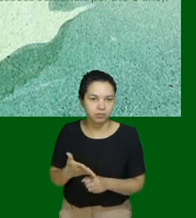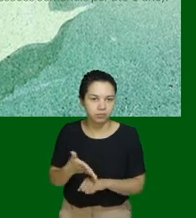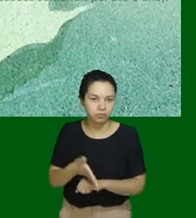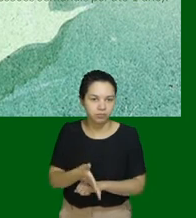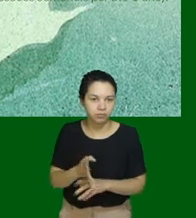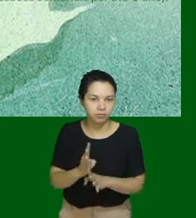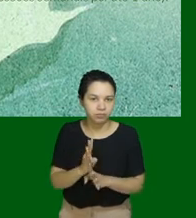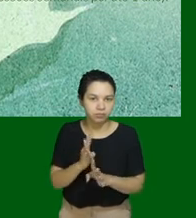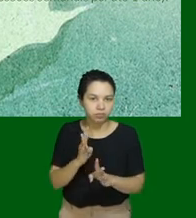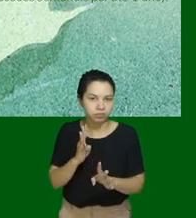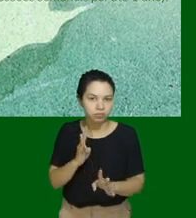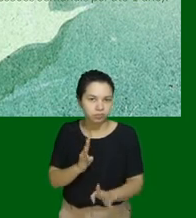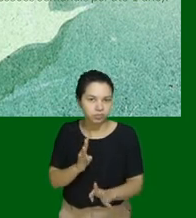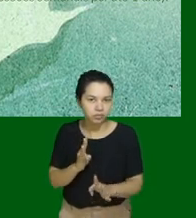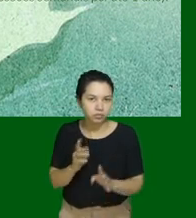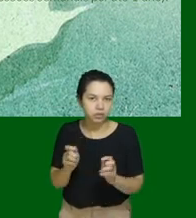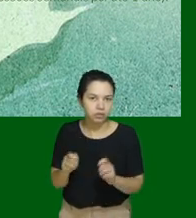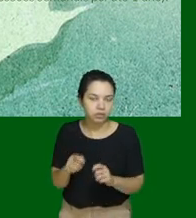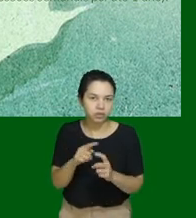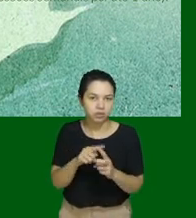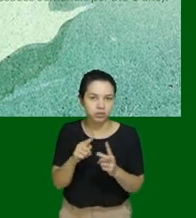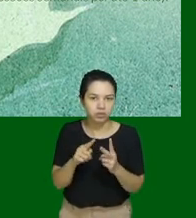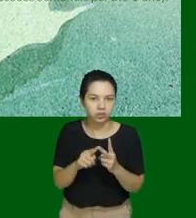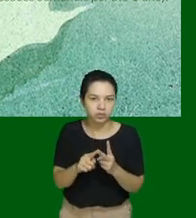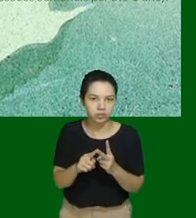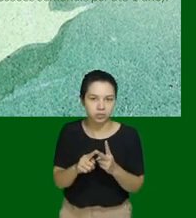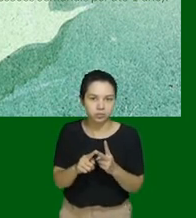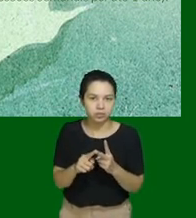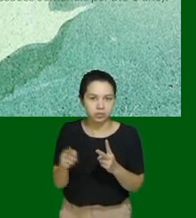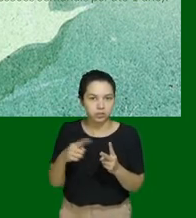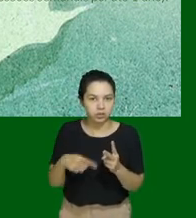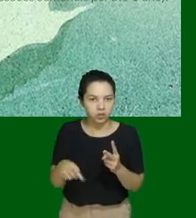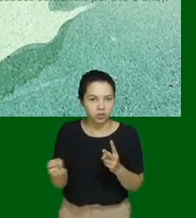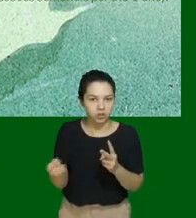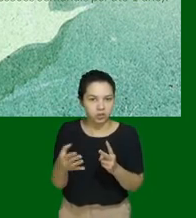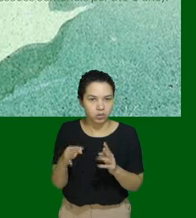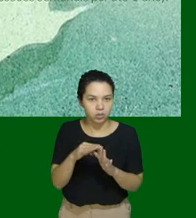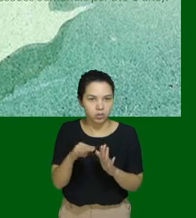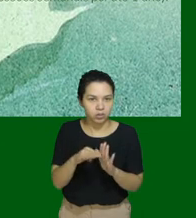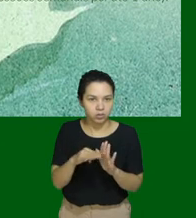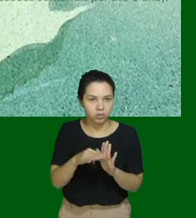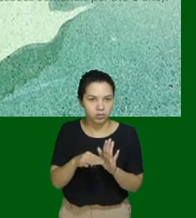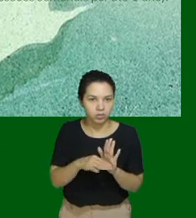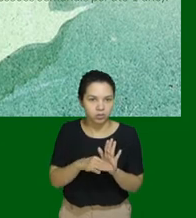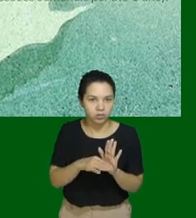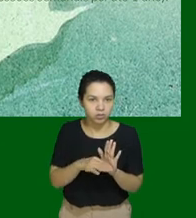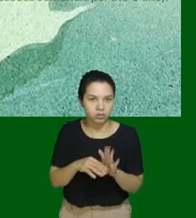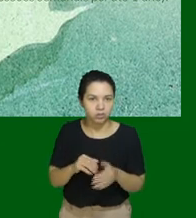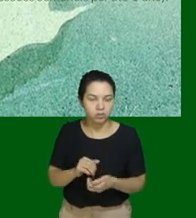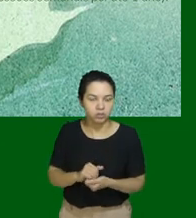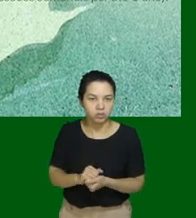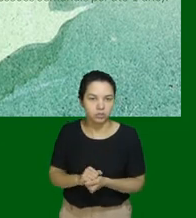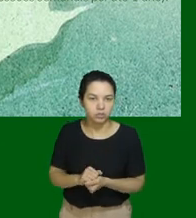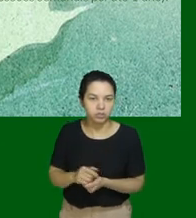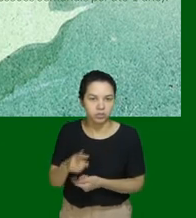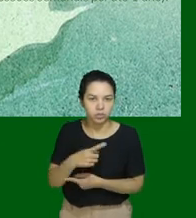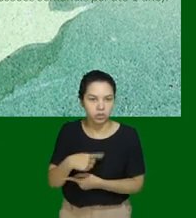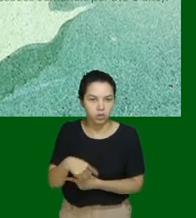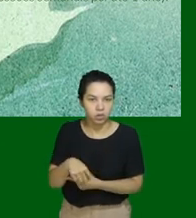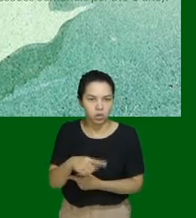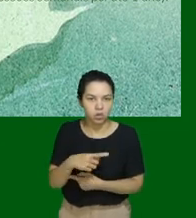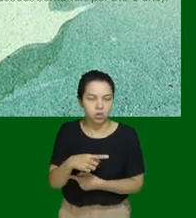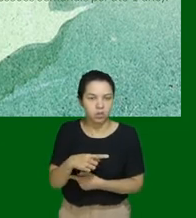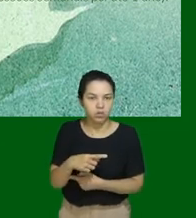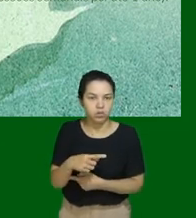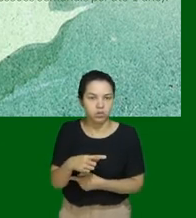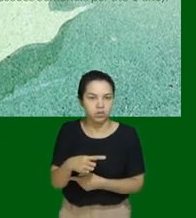para duas possibilidades. Esse é o nosso novo protocolo, tá? Por isso que eu estou meio perdida ainda, porque a gente, ao